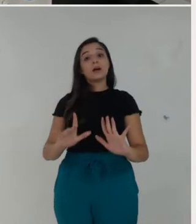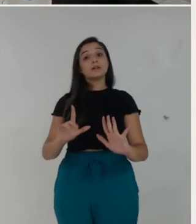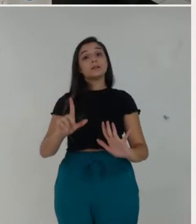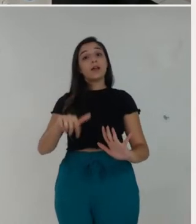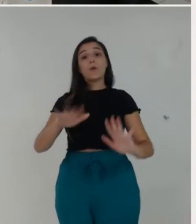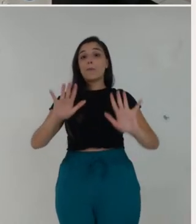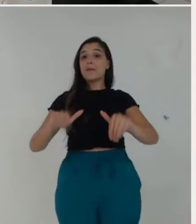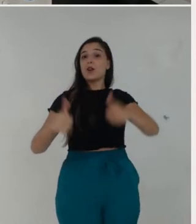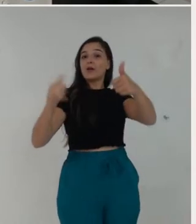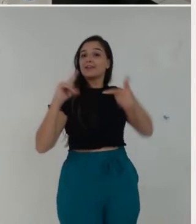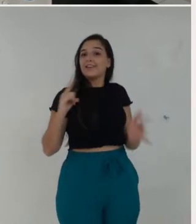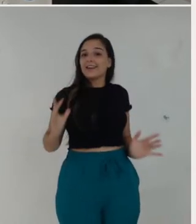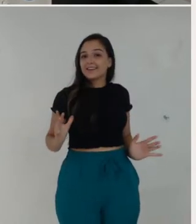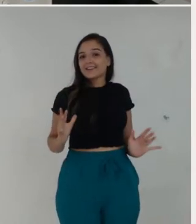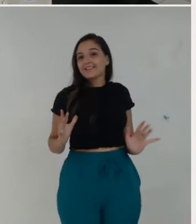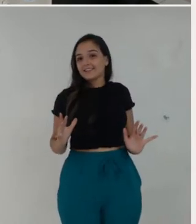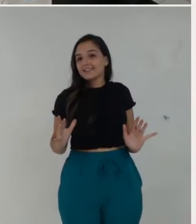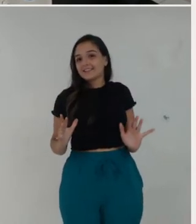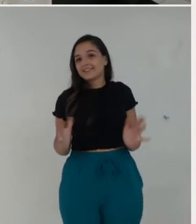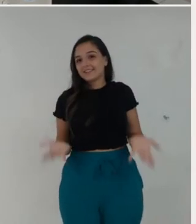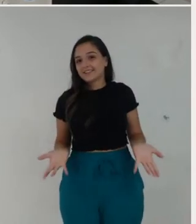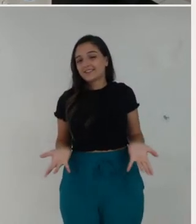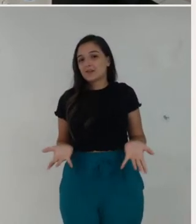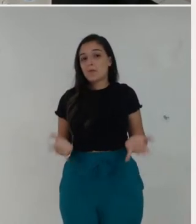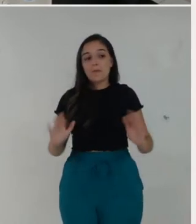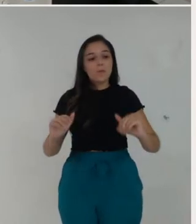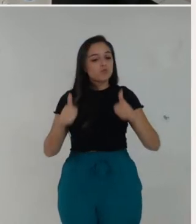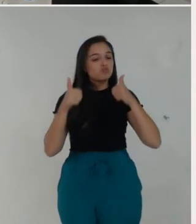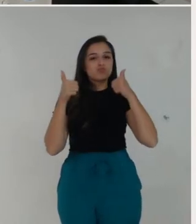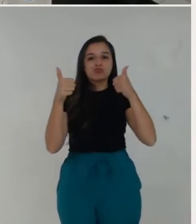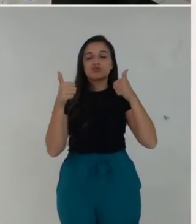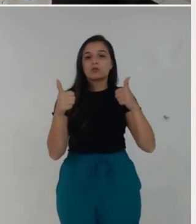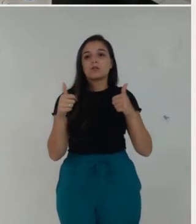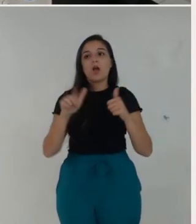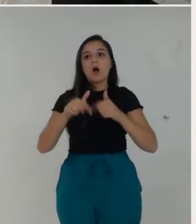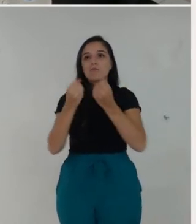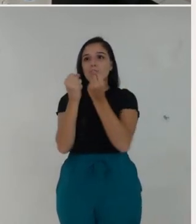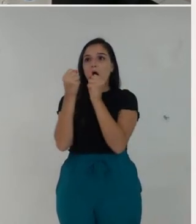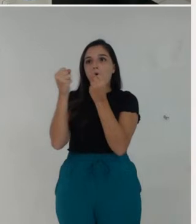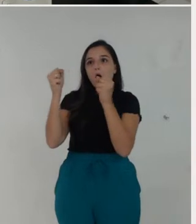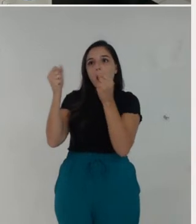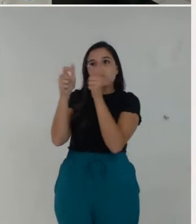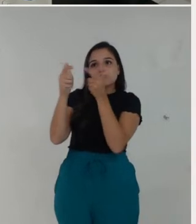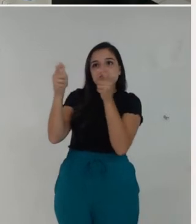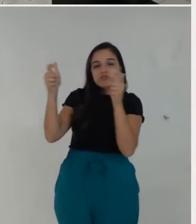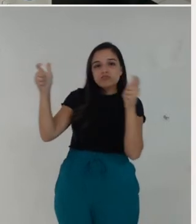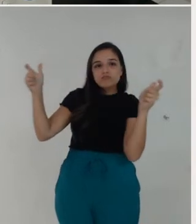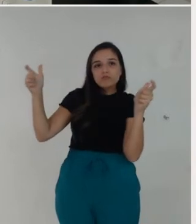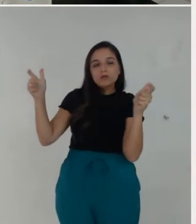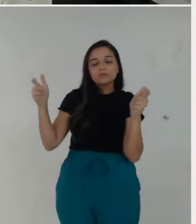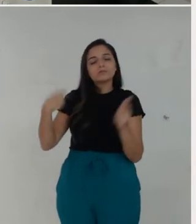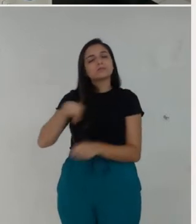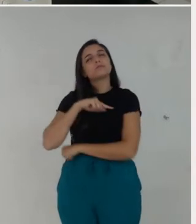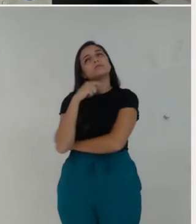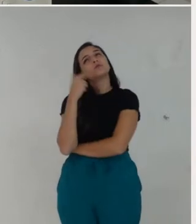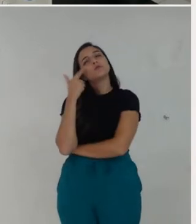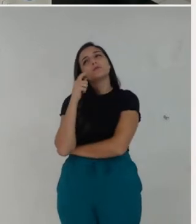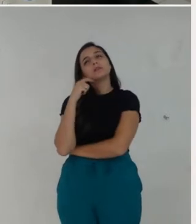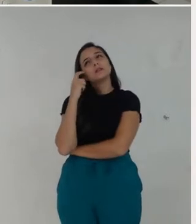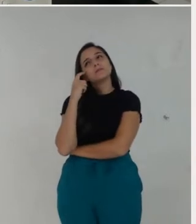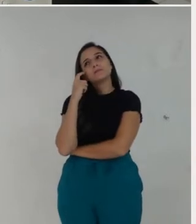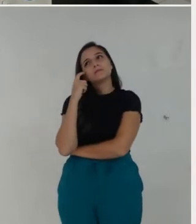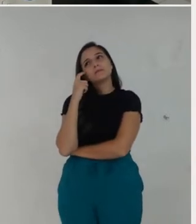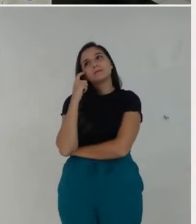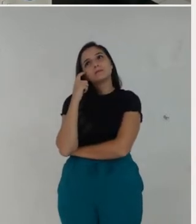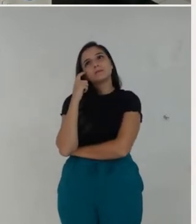E uma coisa realmente grande, né? Ou seja, a gente não daria conta dele, né? Imagina